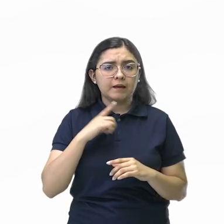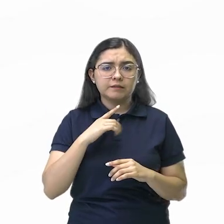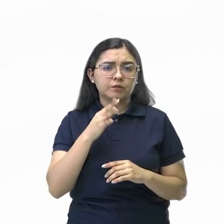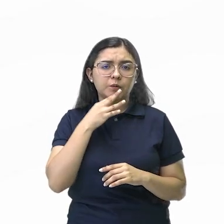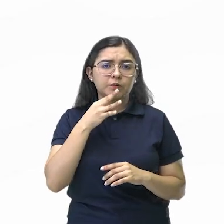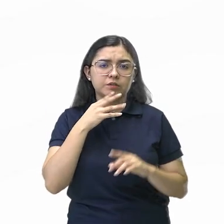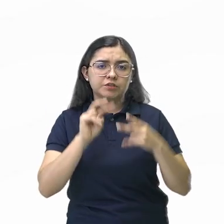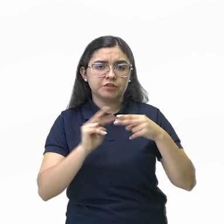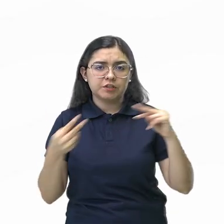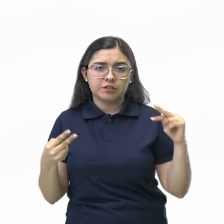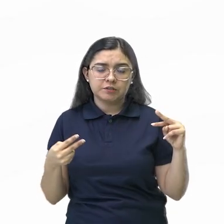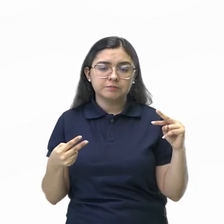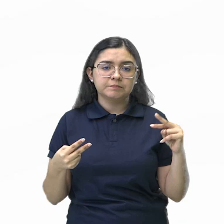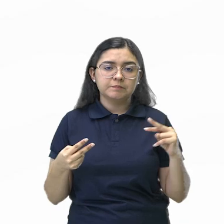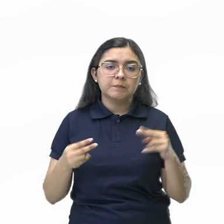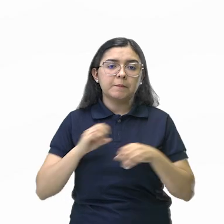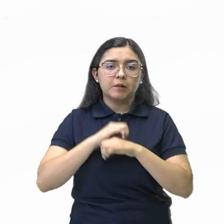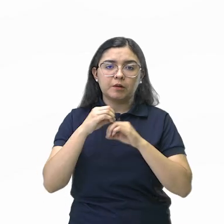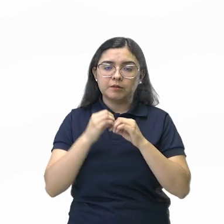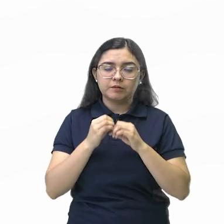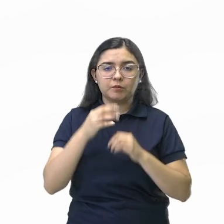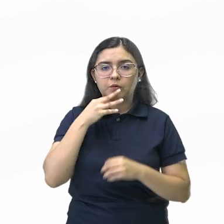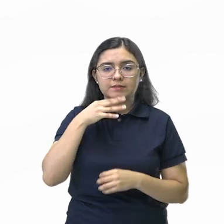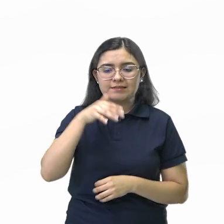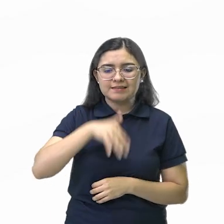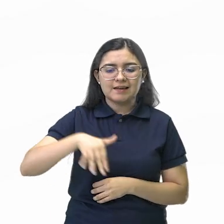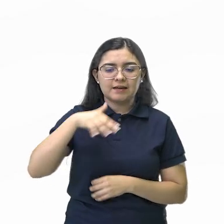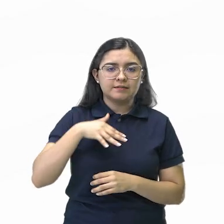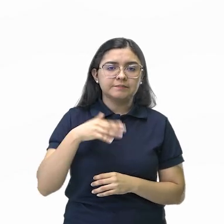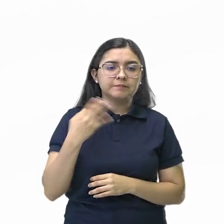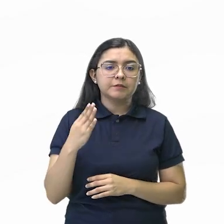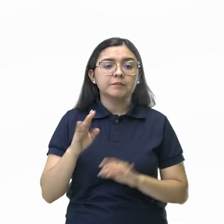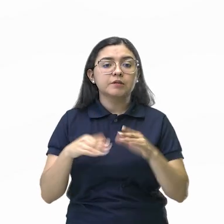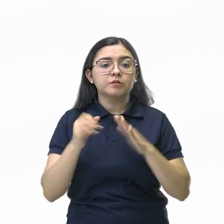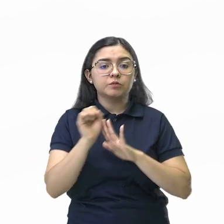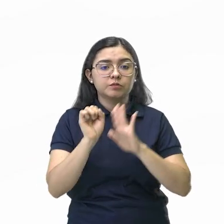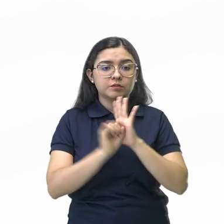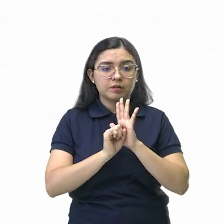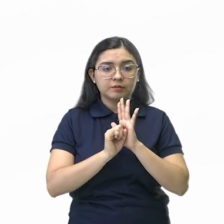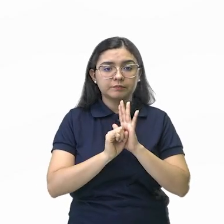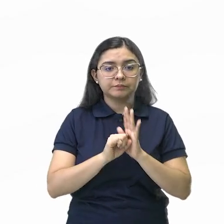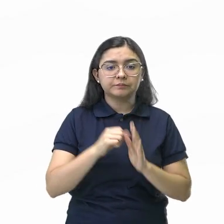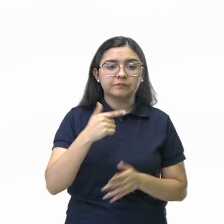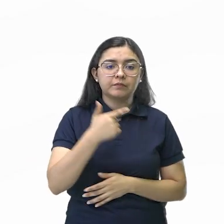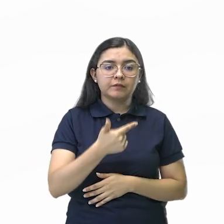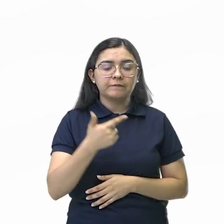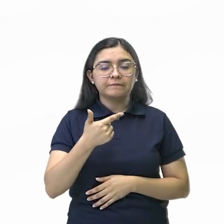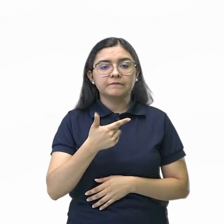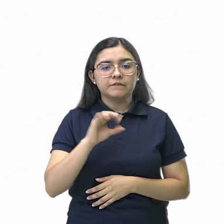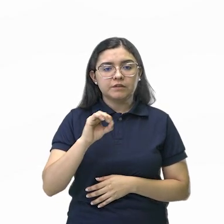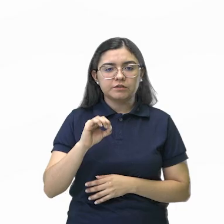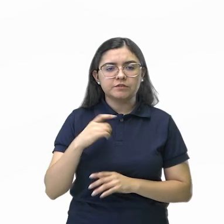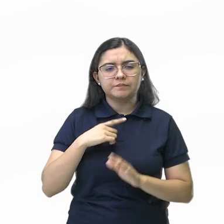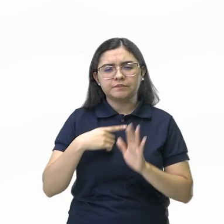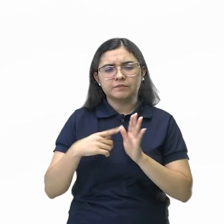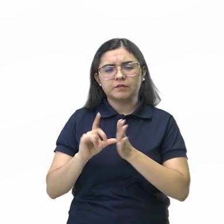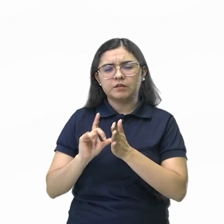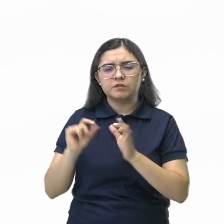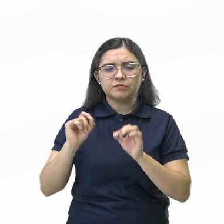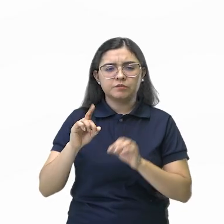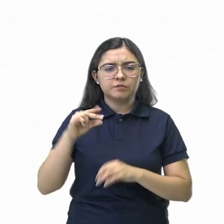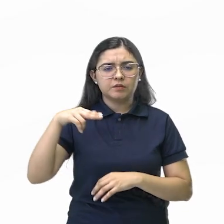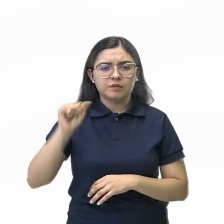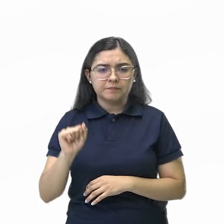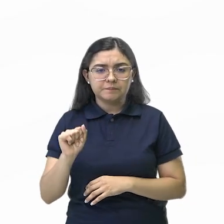acesso à genética molecular, o conhecimento dessa área. No século XX, ainda antes da era do